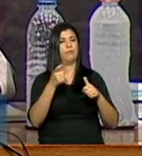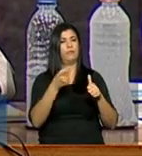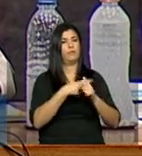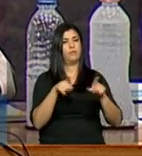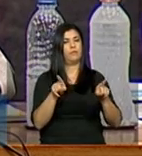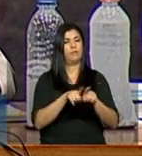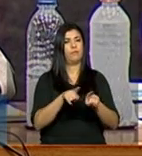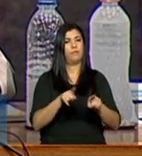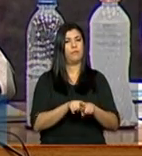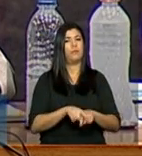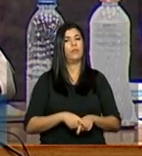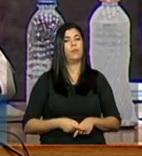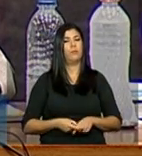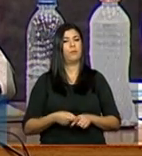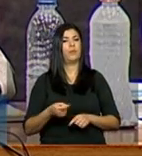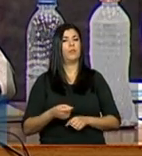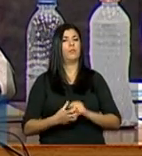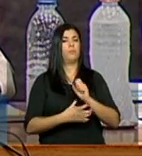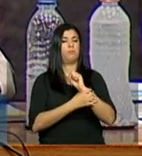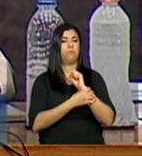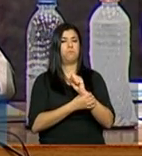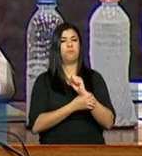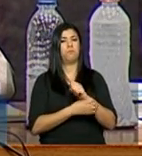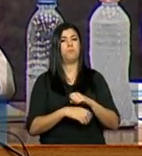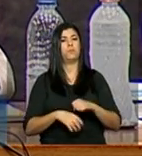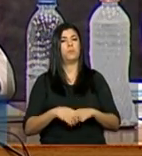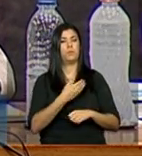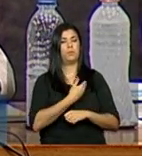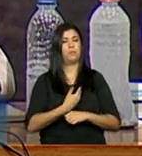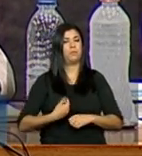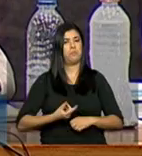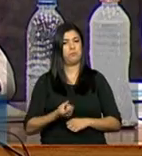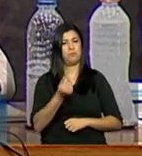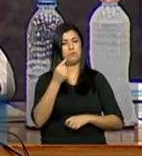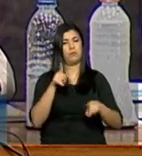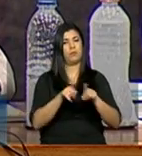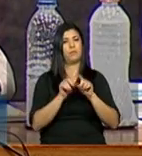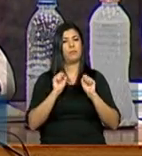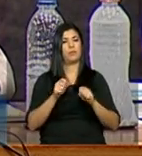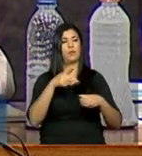Tesouro Nacional, possa a Petrobras